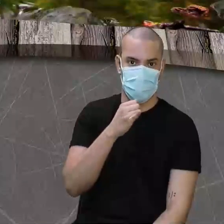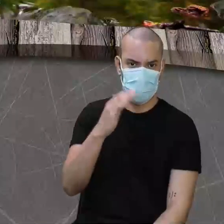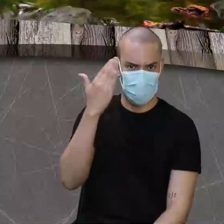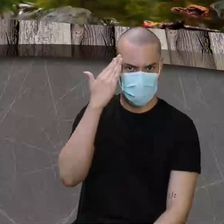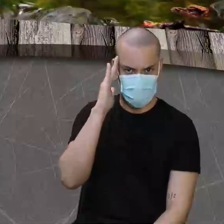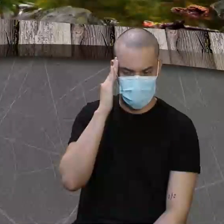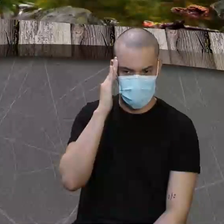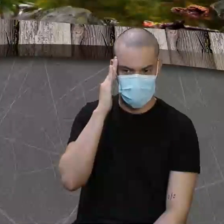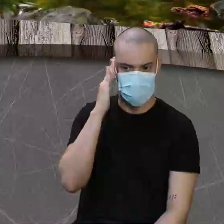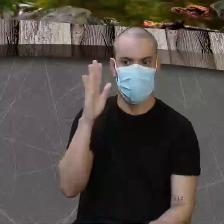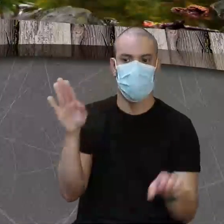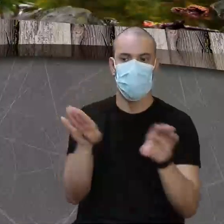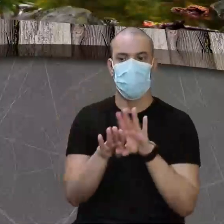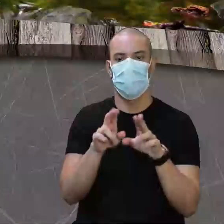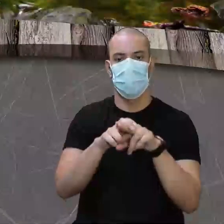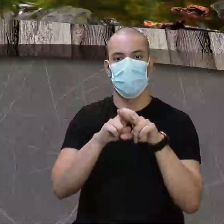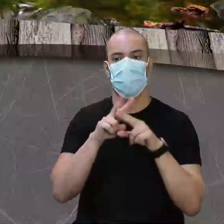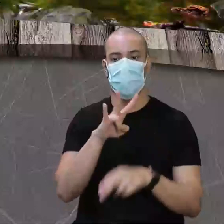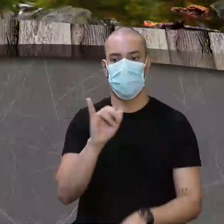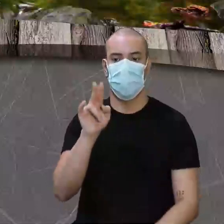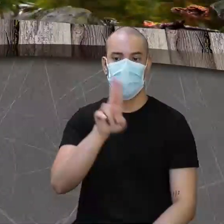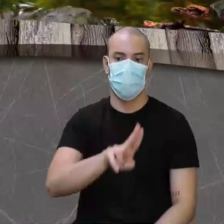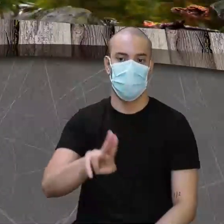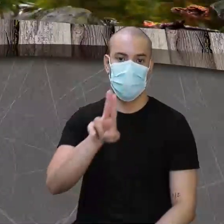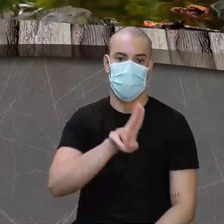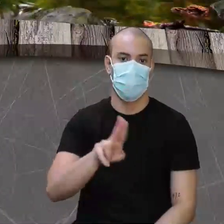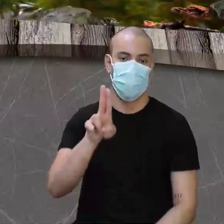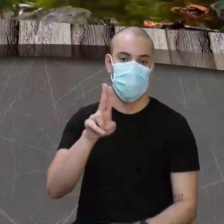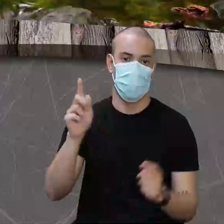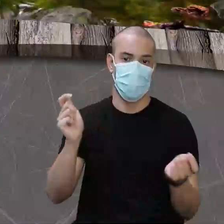tá bom? E eles também vão estar utilizando isso para